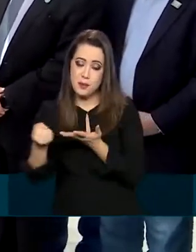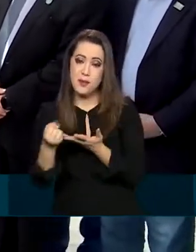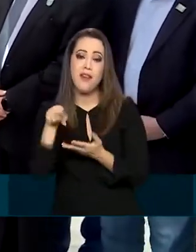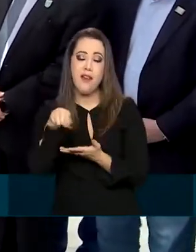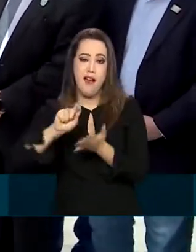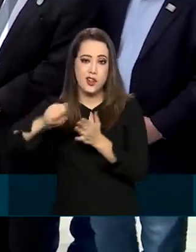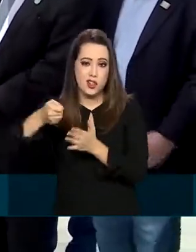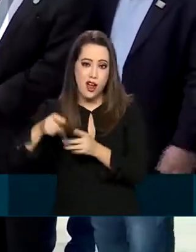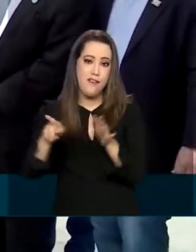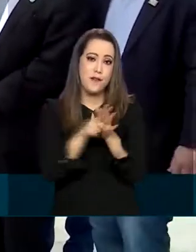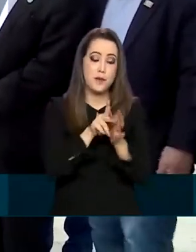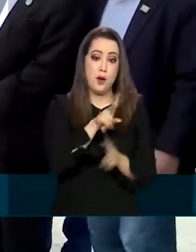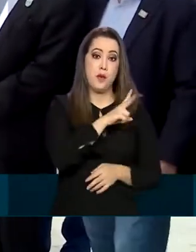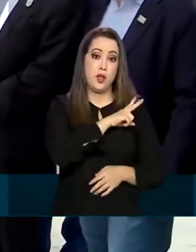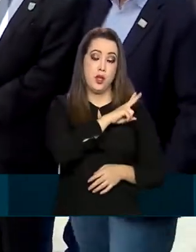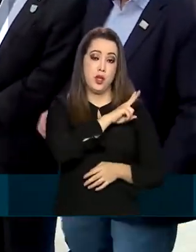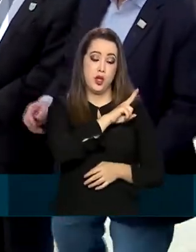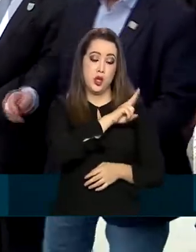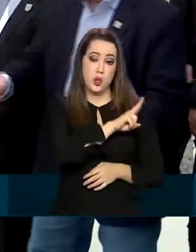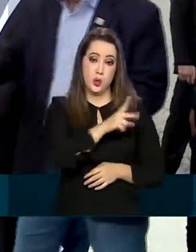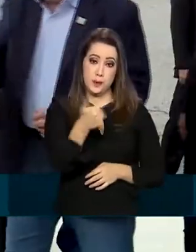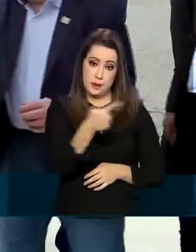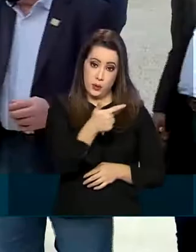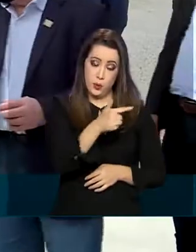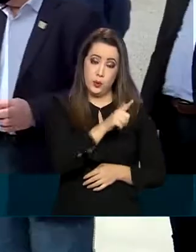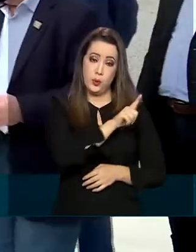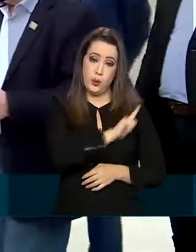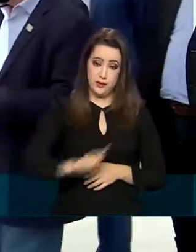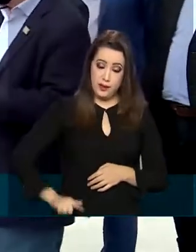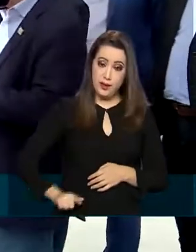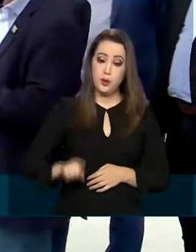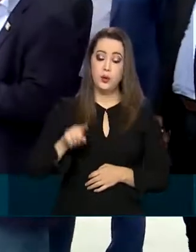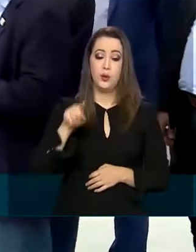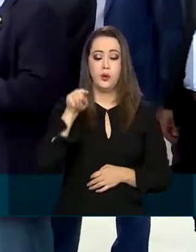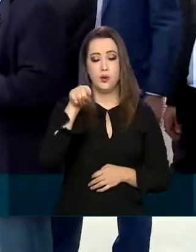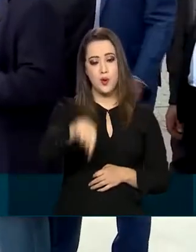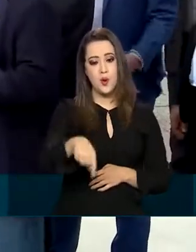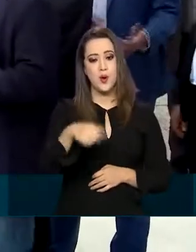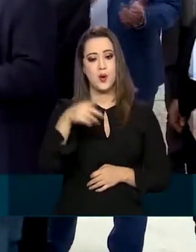vice-governador do Rio Grande do Sul, Haroldo Vieira Júnior.